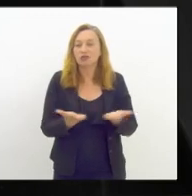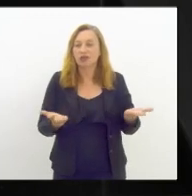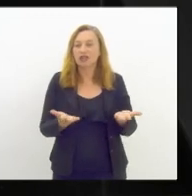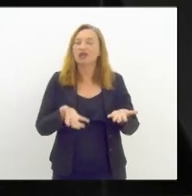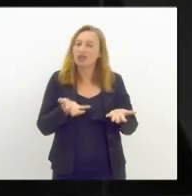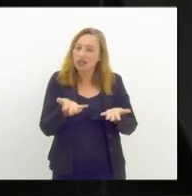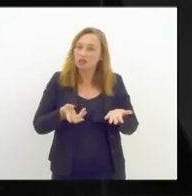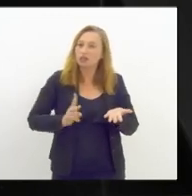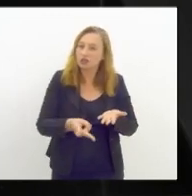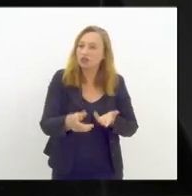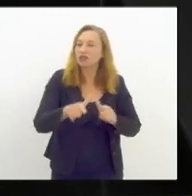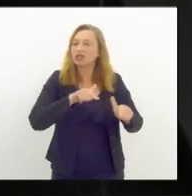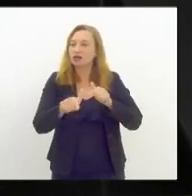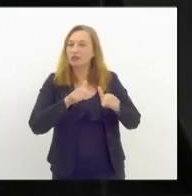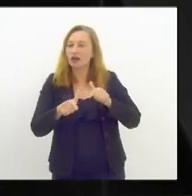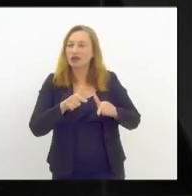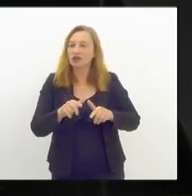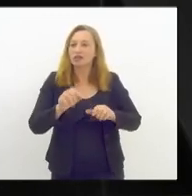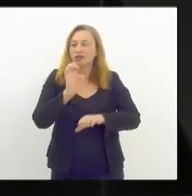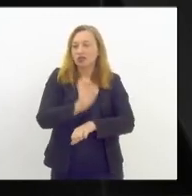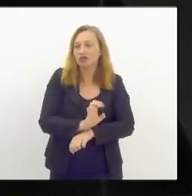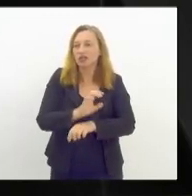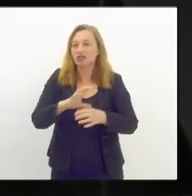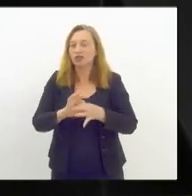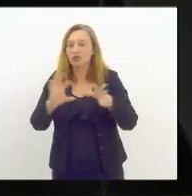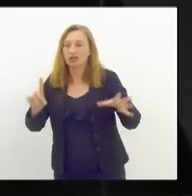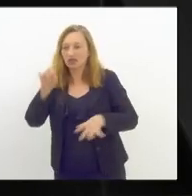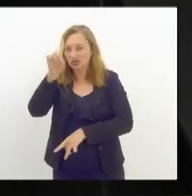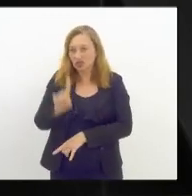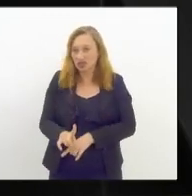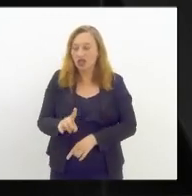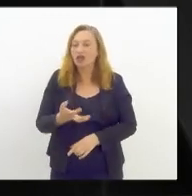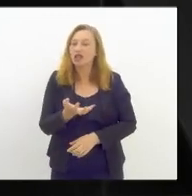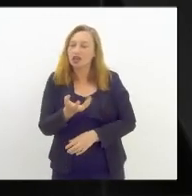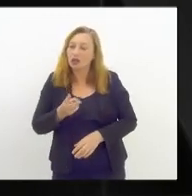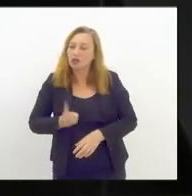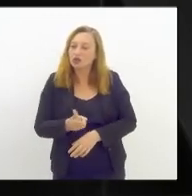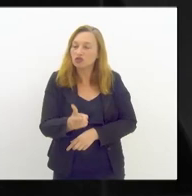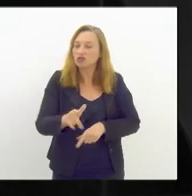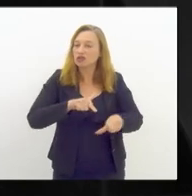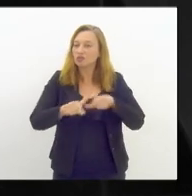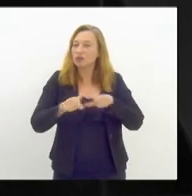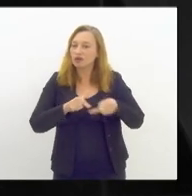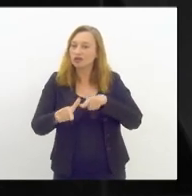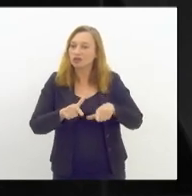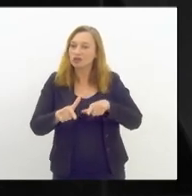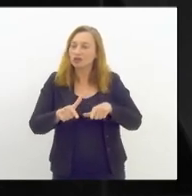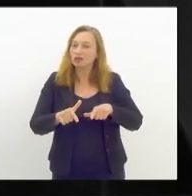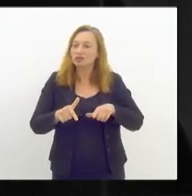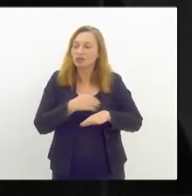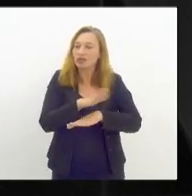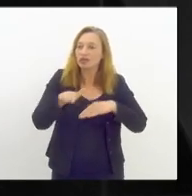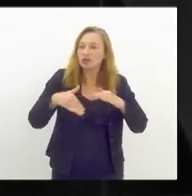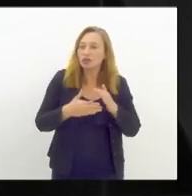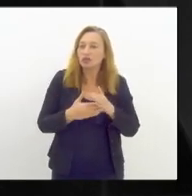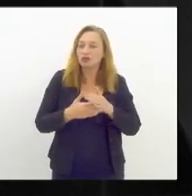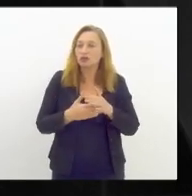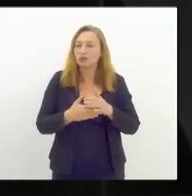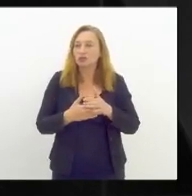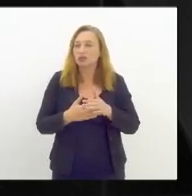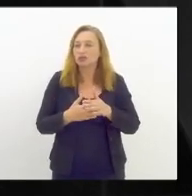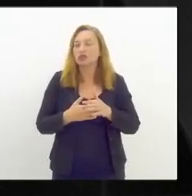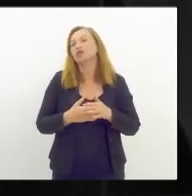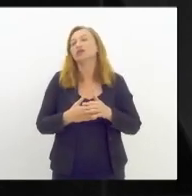trabalhando por estar democrático de direito Queremos continuar trabalhando para que o cidadão e a cidadão desse estado